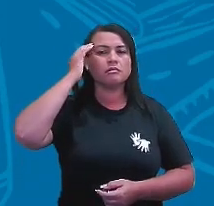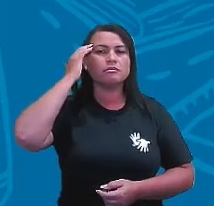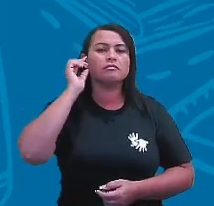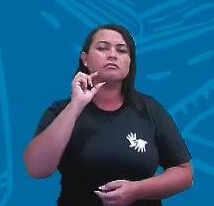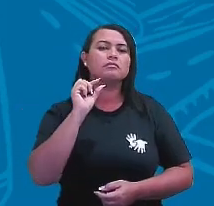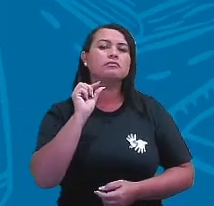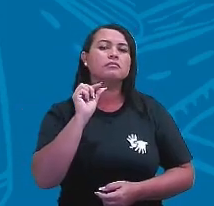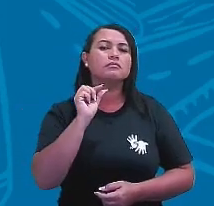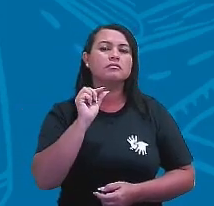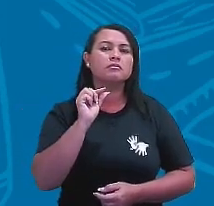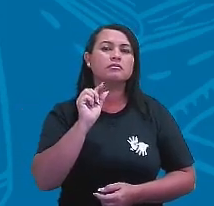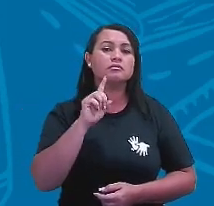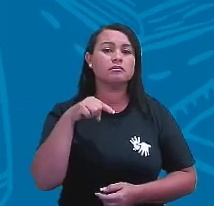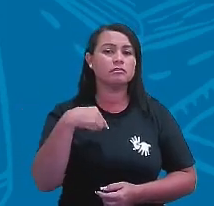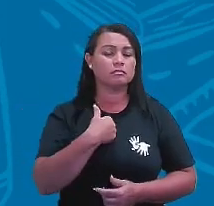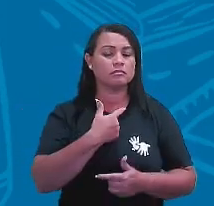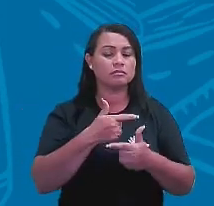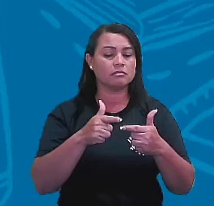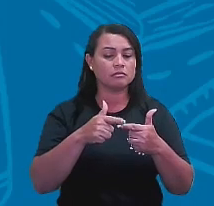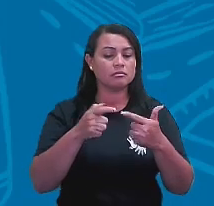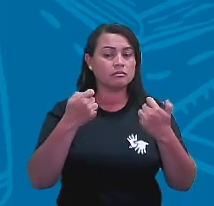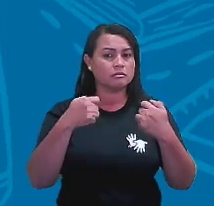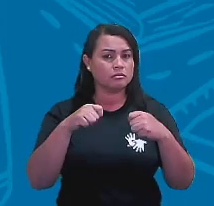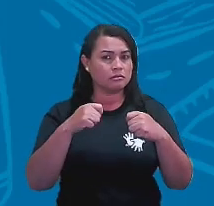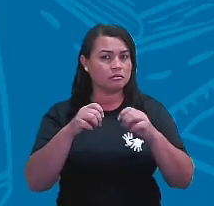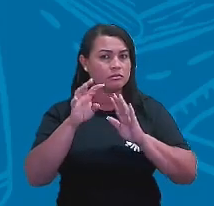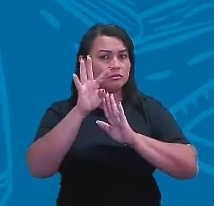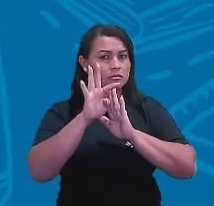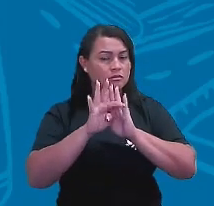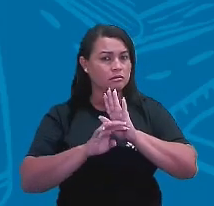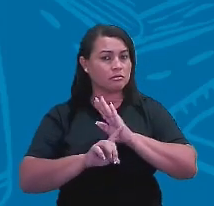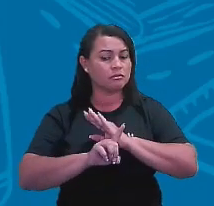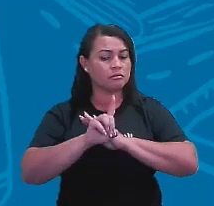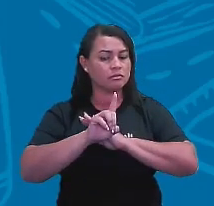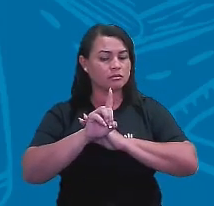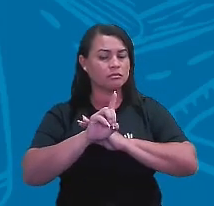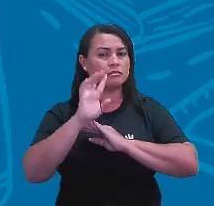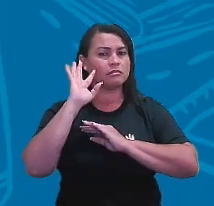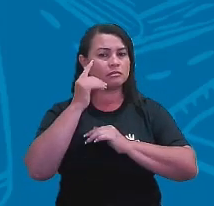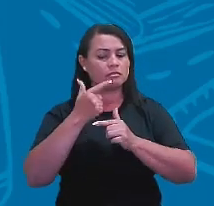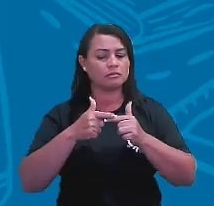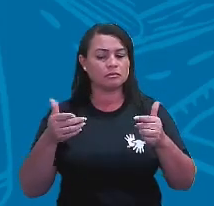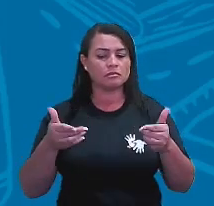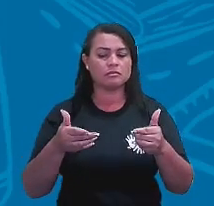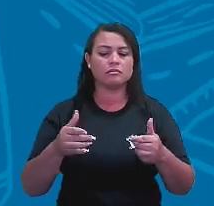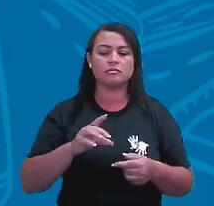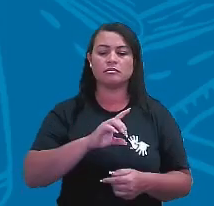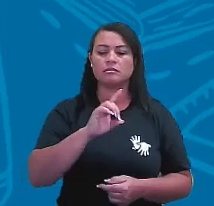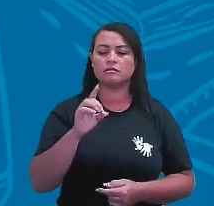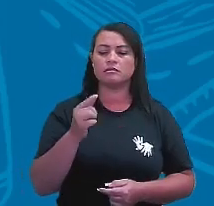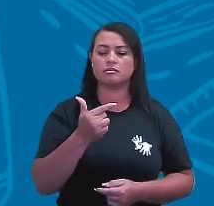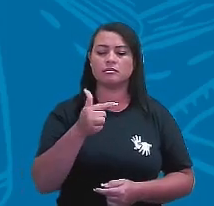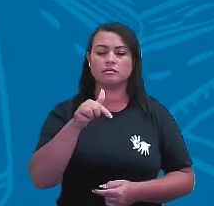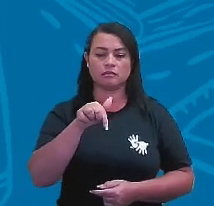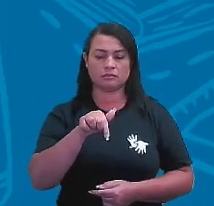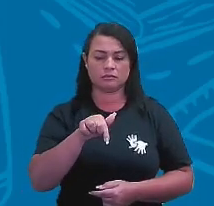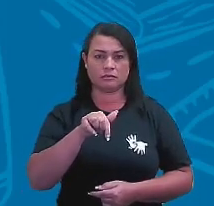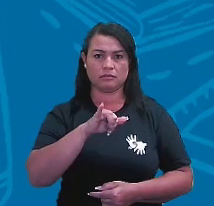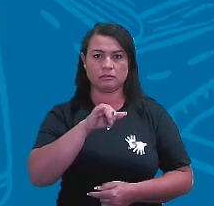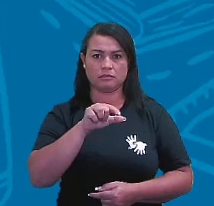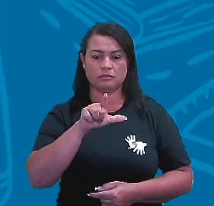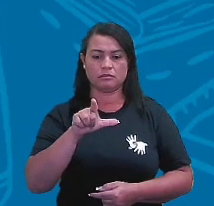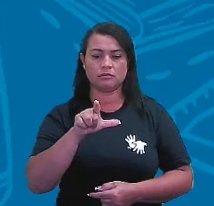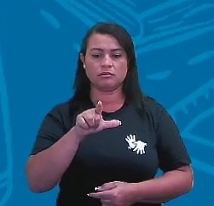vai trabalhar aqui dos nossos problemas, porque a gente vai precisar desse texto para resolver os nossos problemas de hoje. No dia 27 de julho de